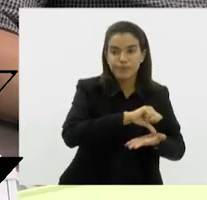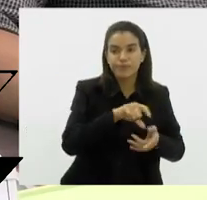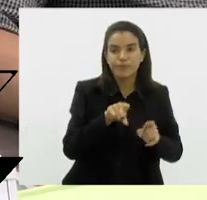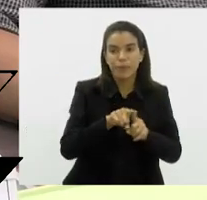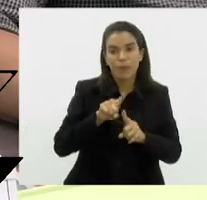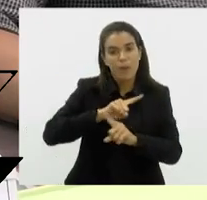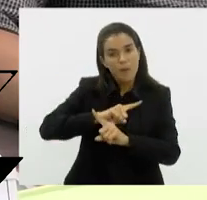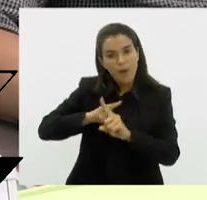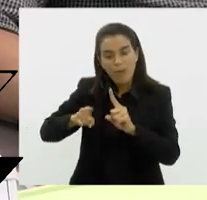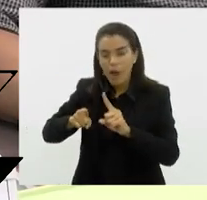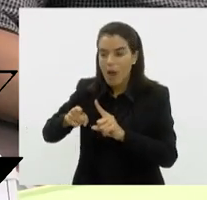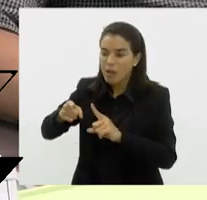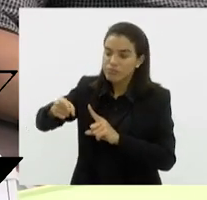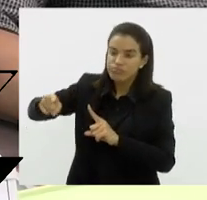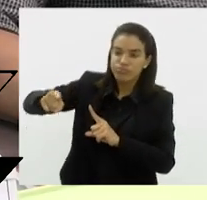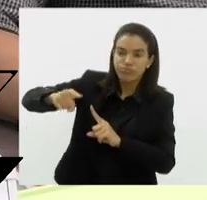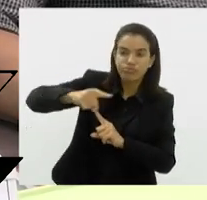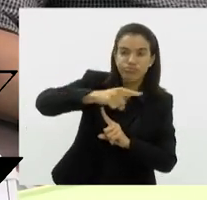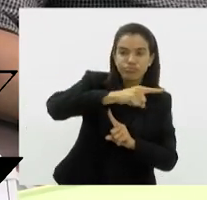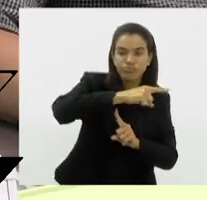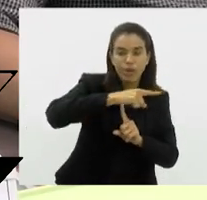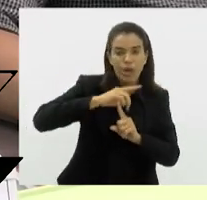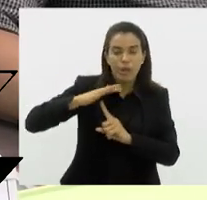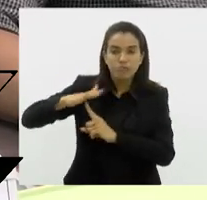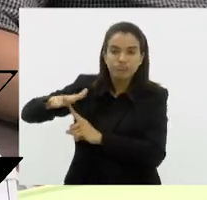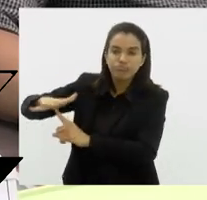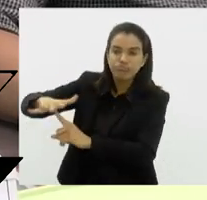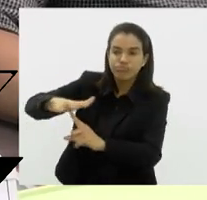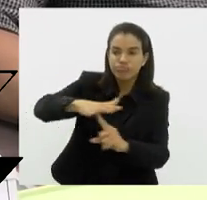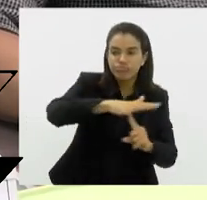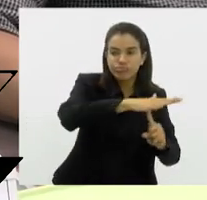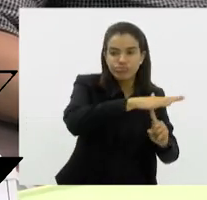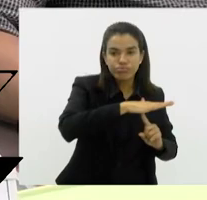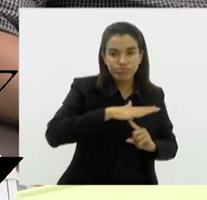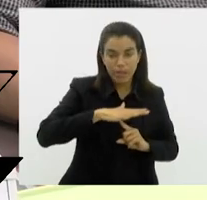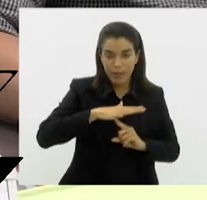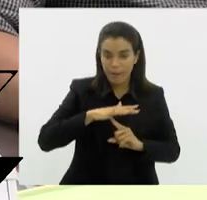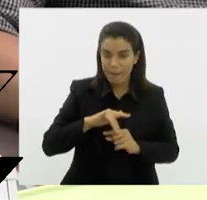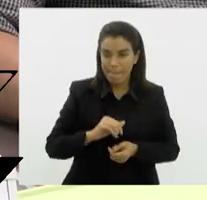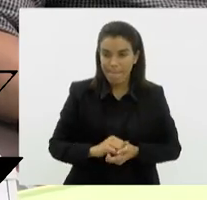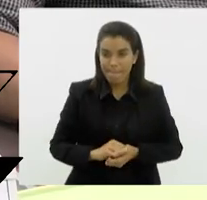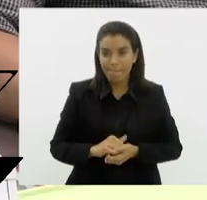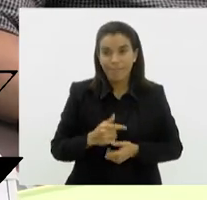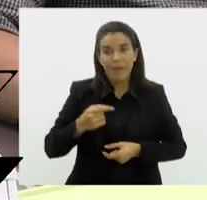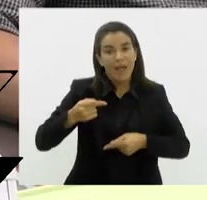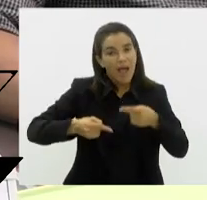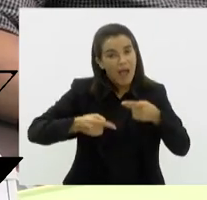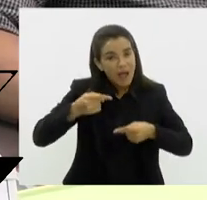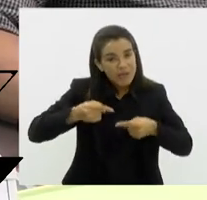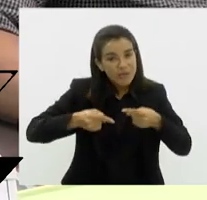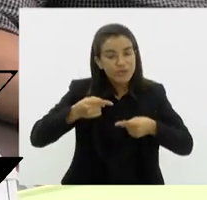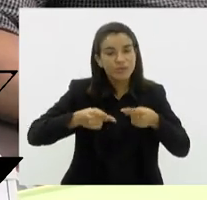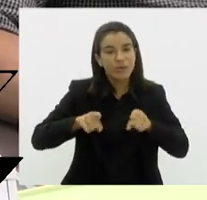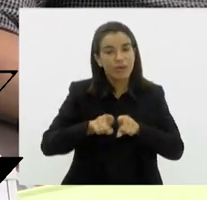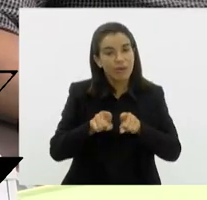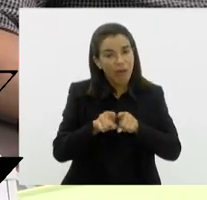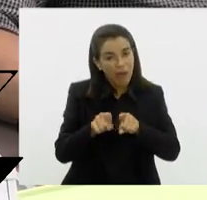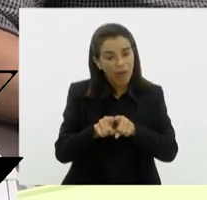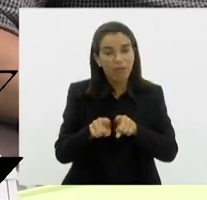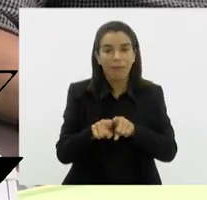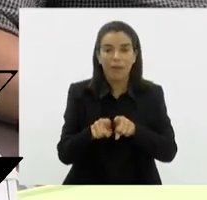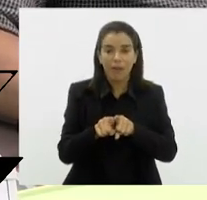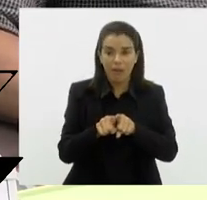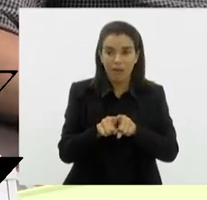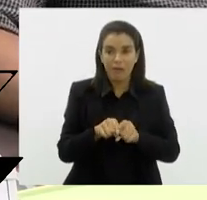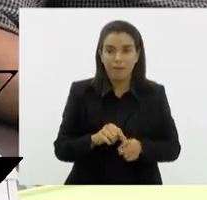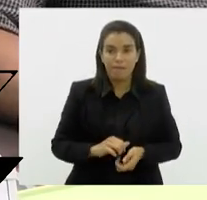essas voltas em volta do Cristo em outros locais. Só para dizer que a discussão é estender esse TAC para outras operadoras,